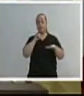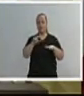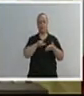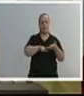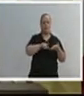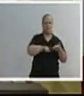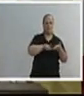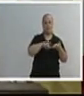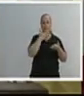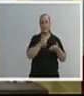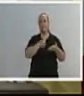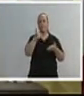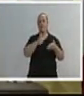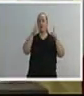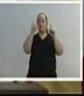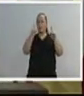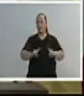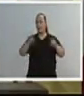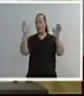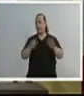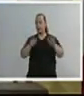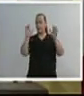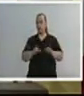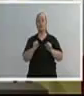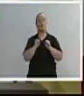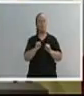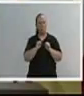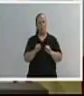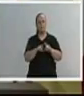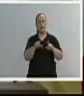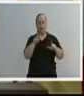meu amigo Jens aqui, que no dia 29 de dezembro do ano passado, isso ocorreu. Então, por isso,